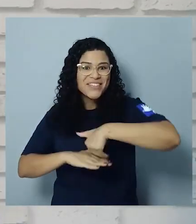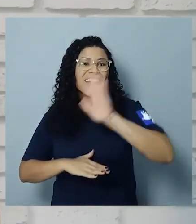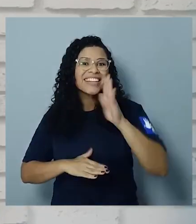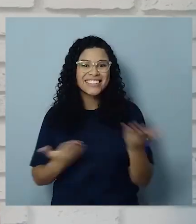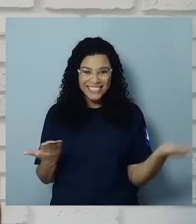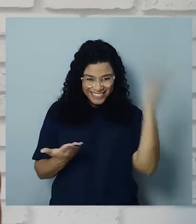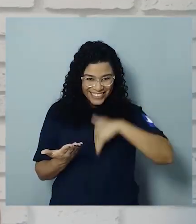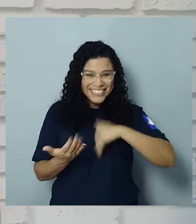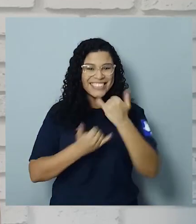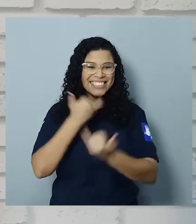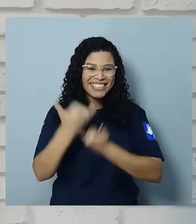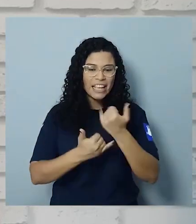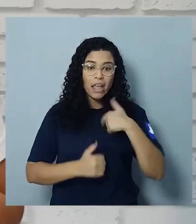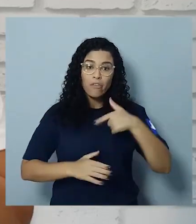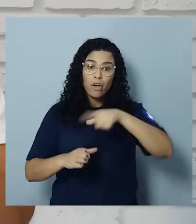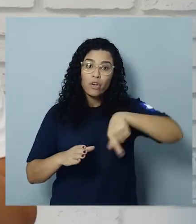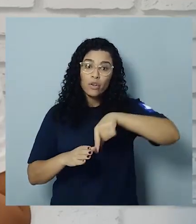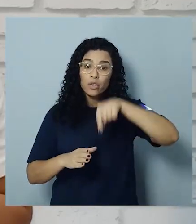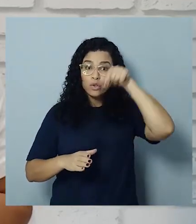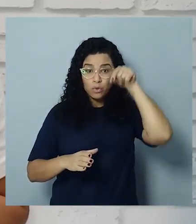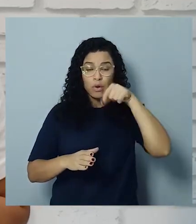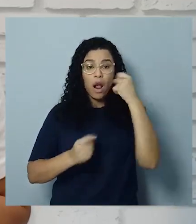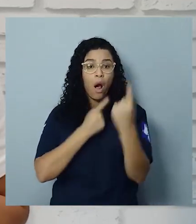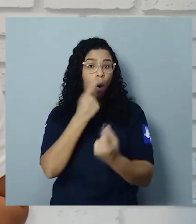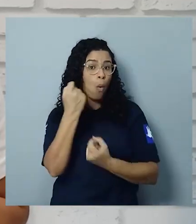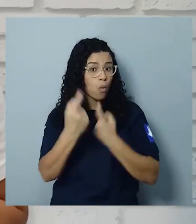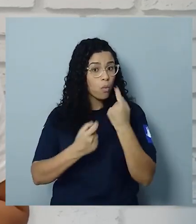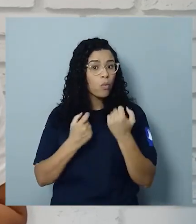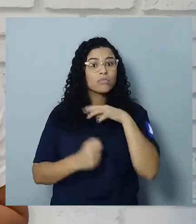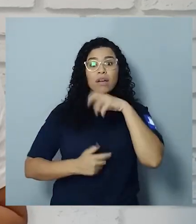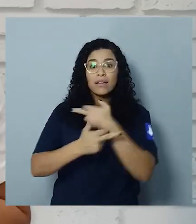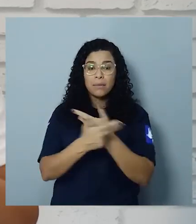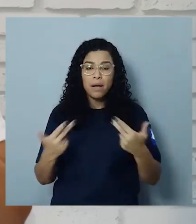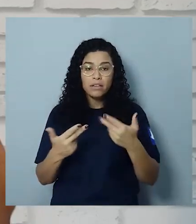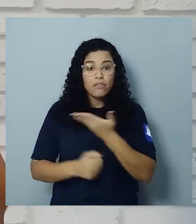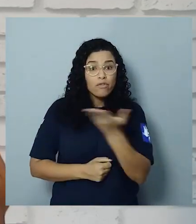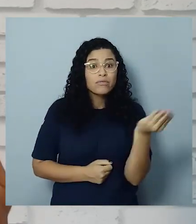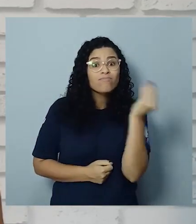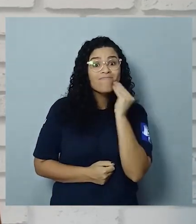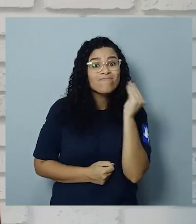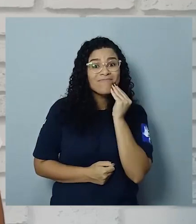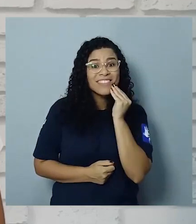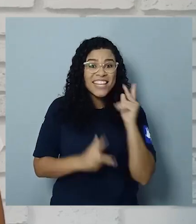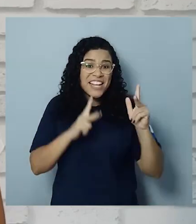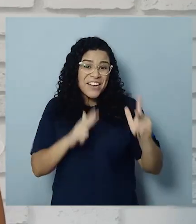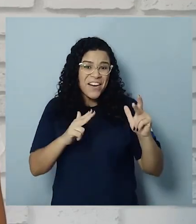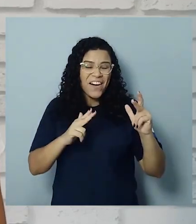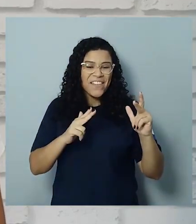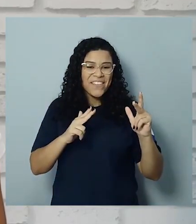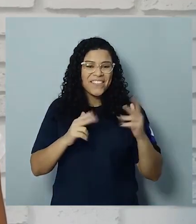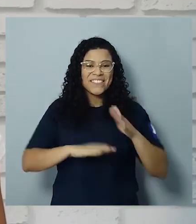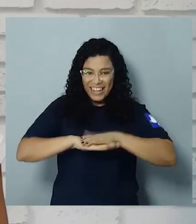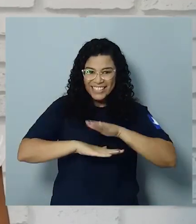brincando que se aprende então vamos brincar eu vou sortear o nome de alguns bichinhos E aí em casa vocês vão tentar